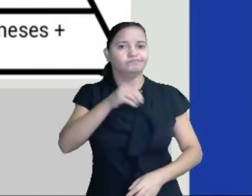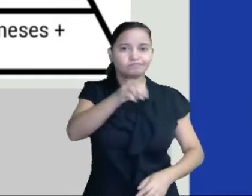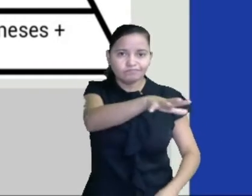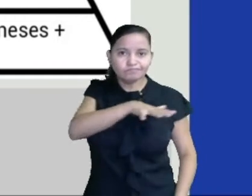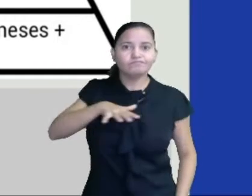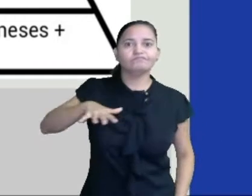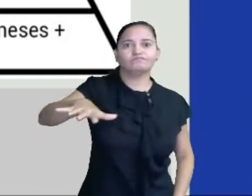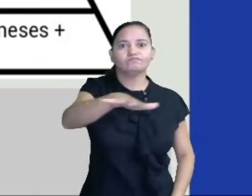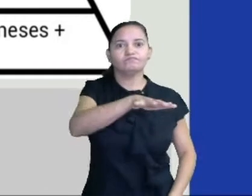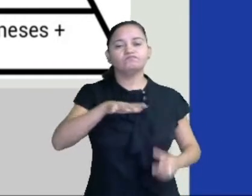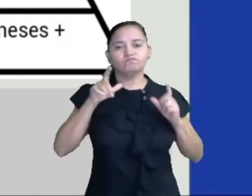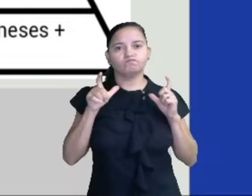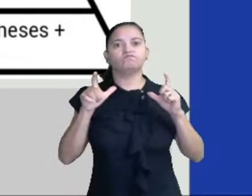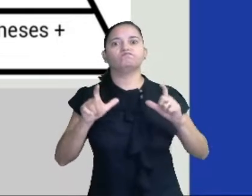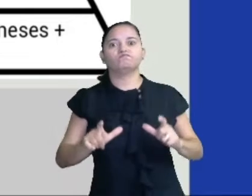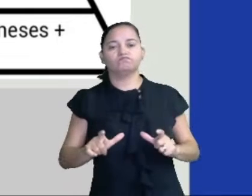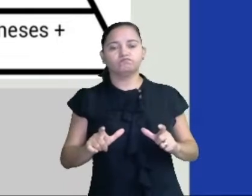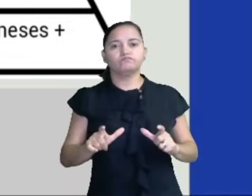oriental, certo?